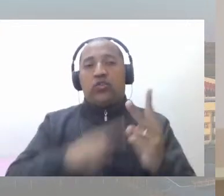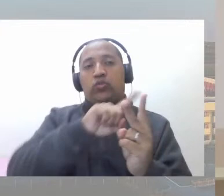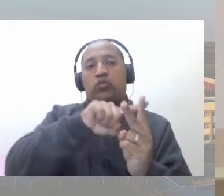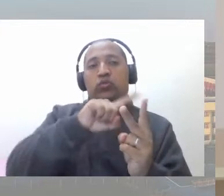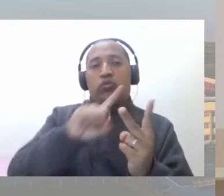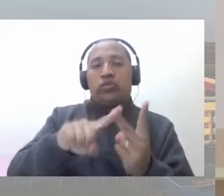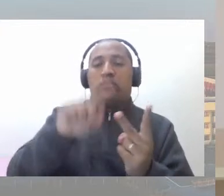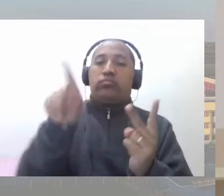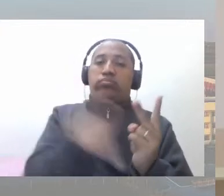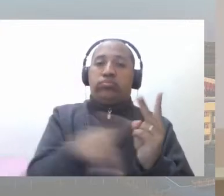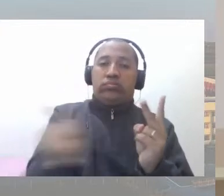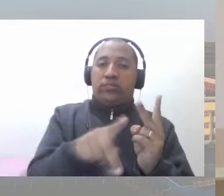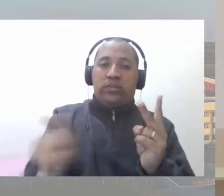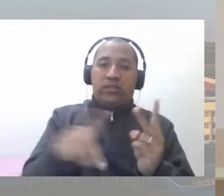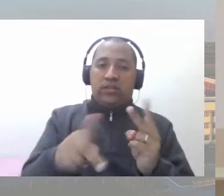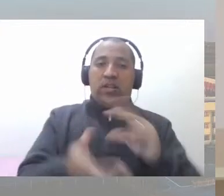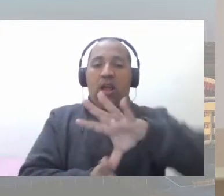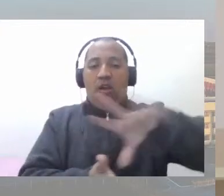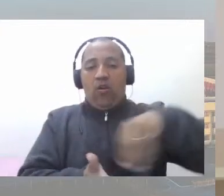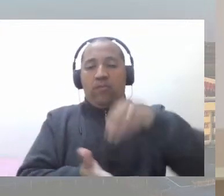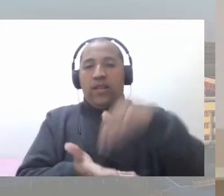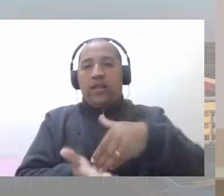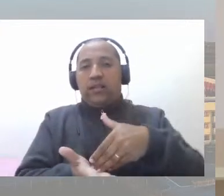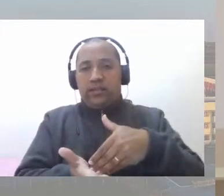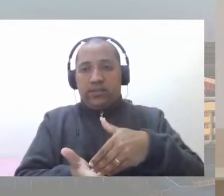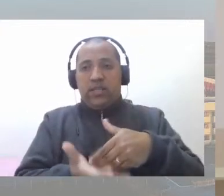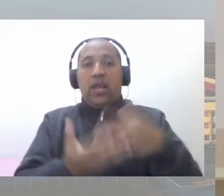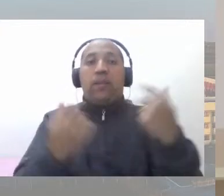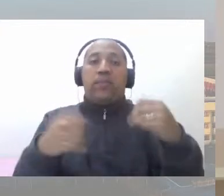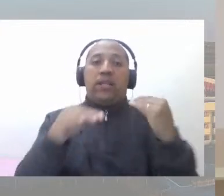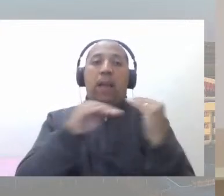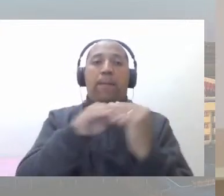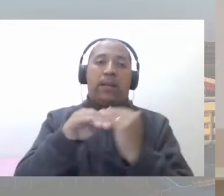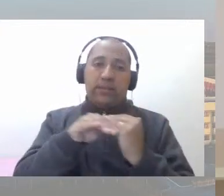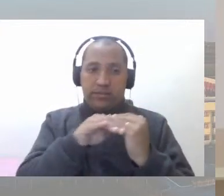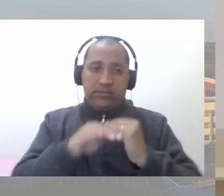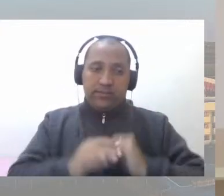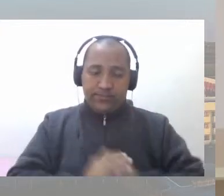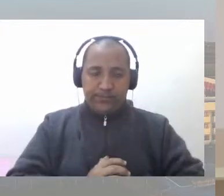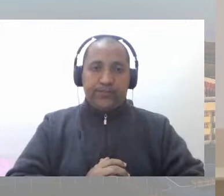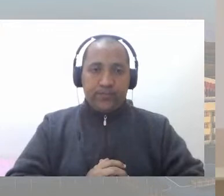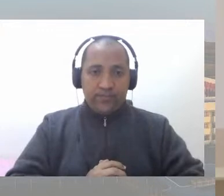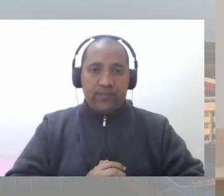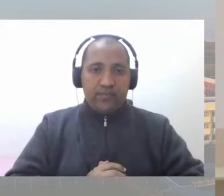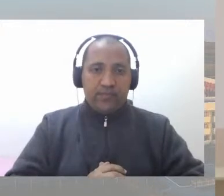a comissão. Por que 2? Para manter a paridade. Nós temos,